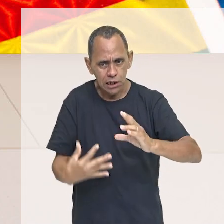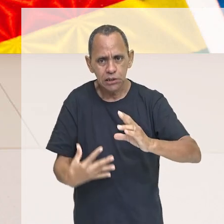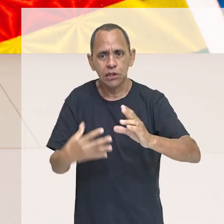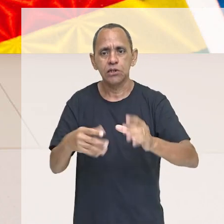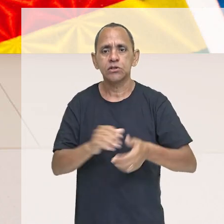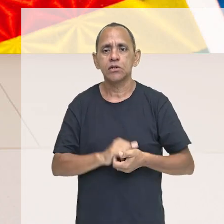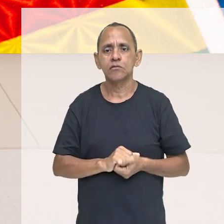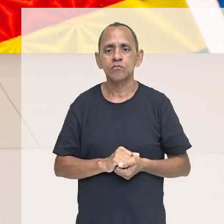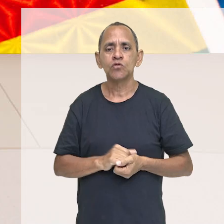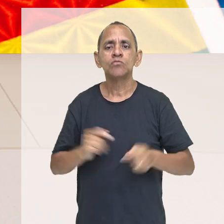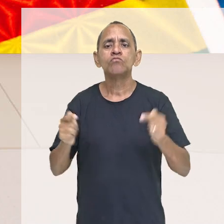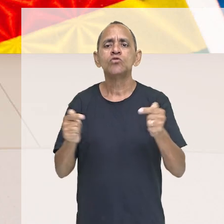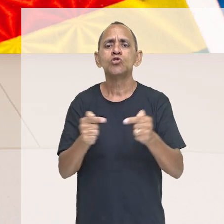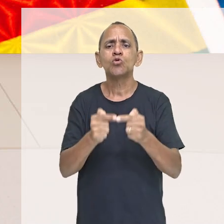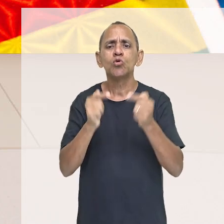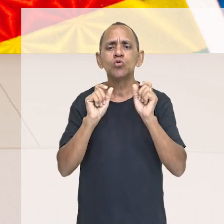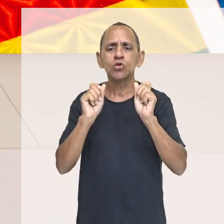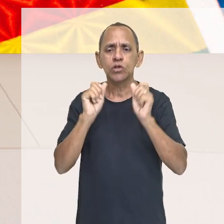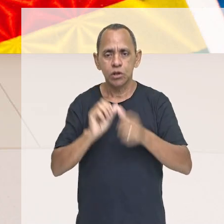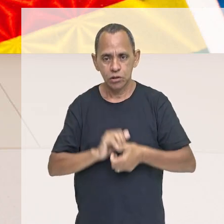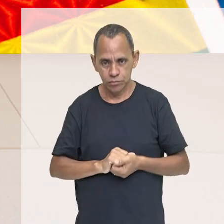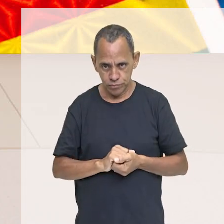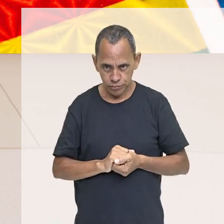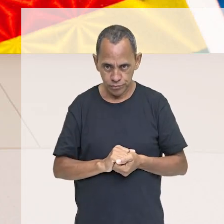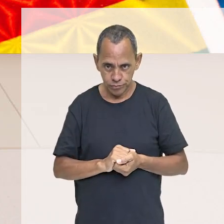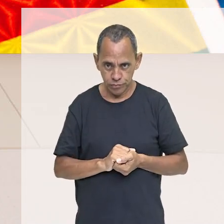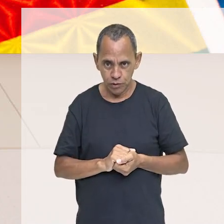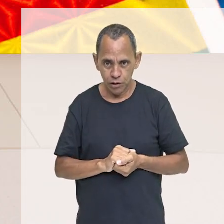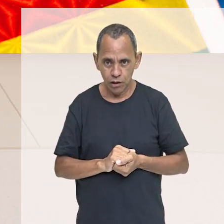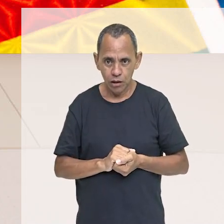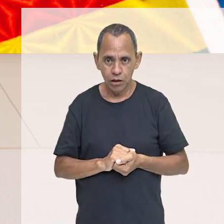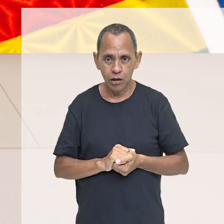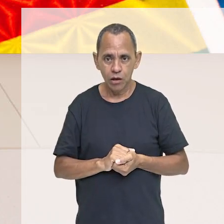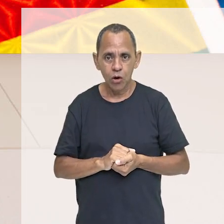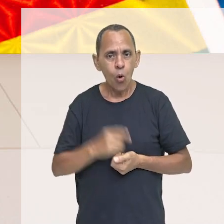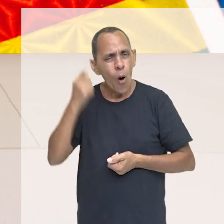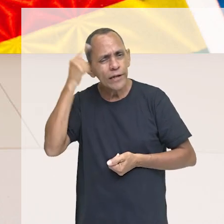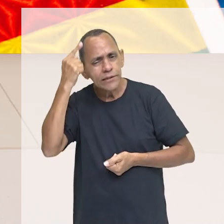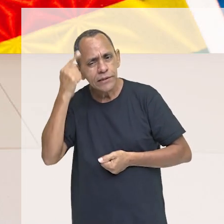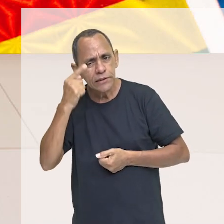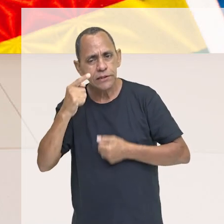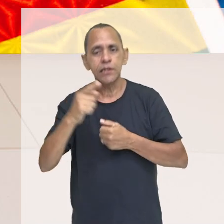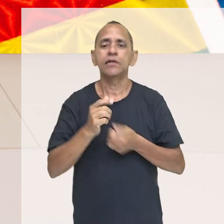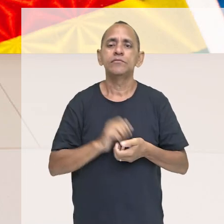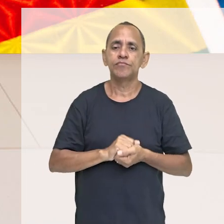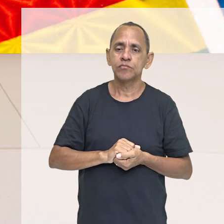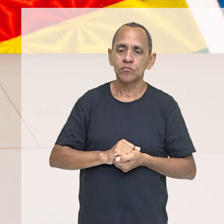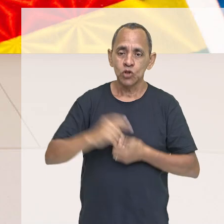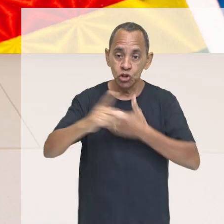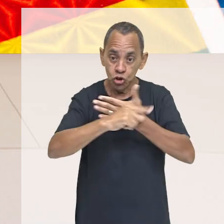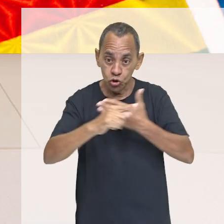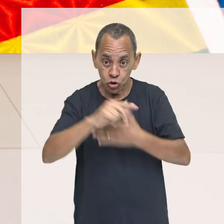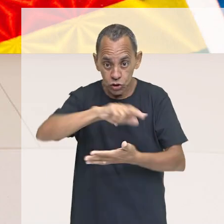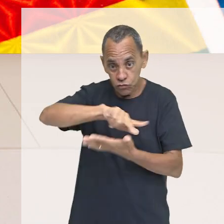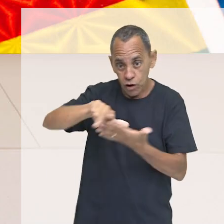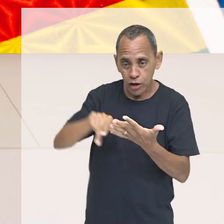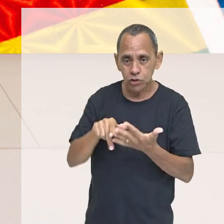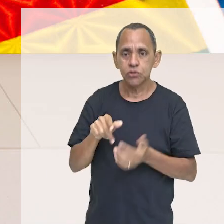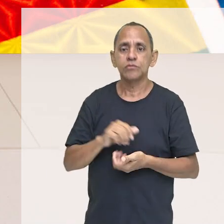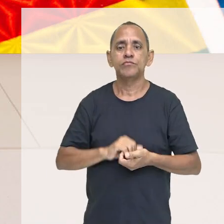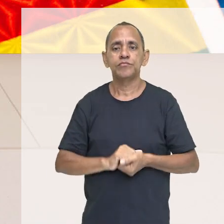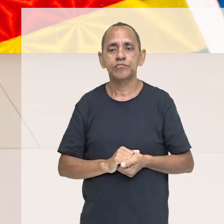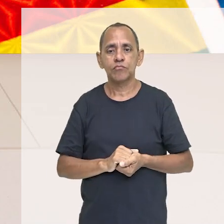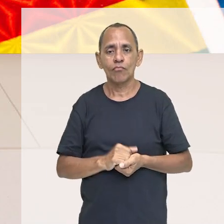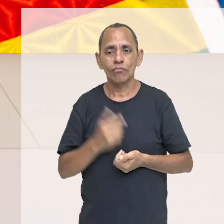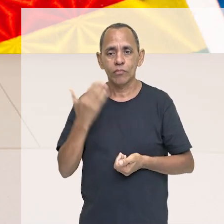características de acordo aí com um compêndio de vários autores. Vamos dar continuidade aqui. Nesse caso, o balanço